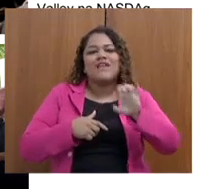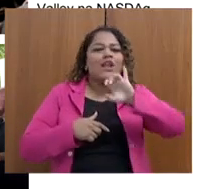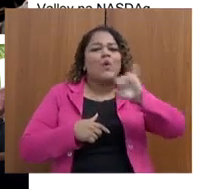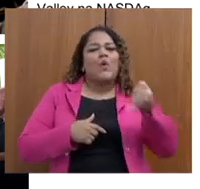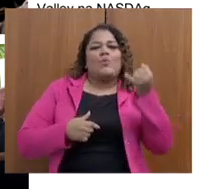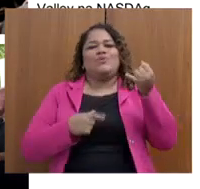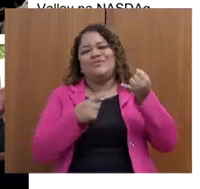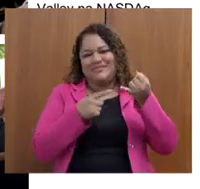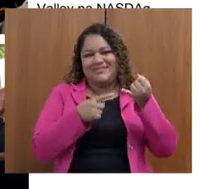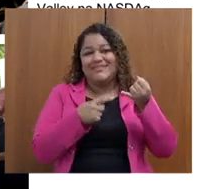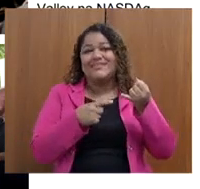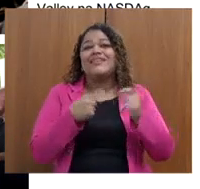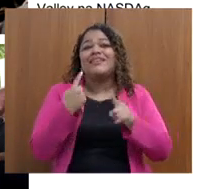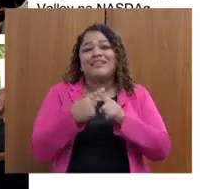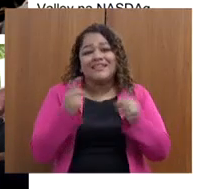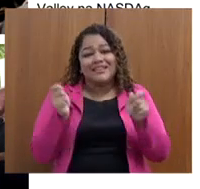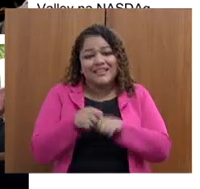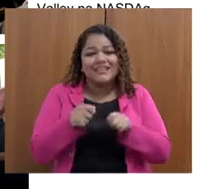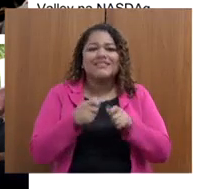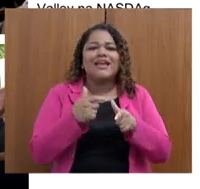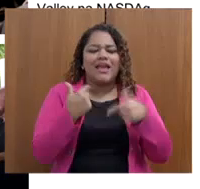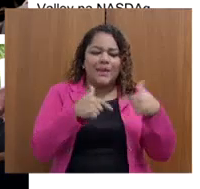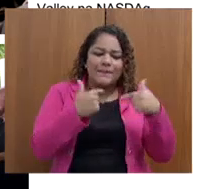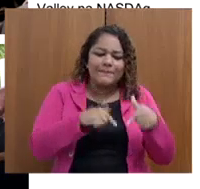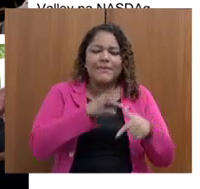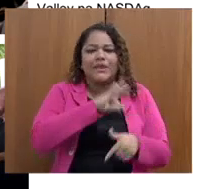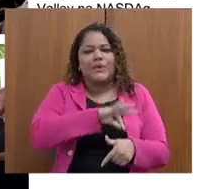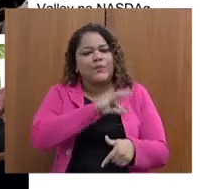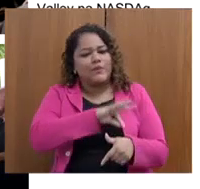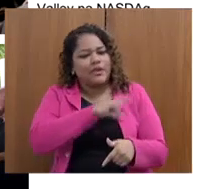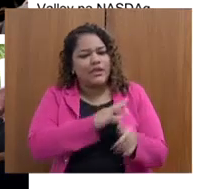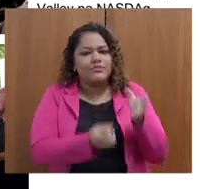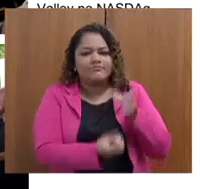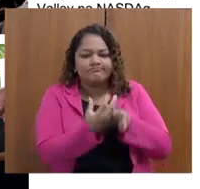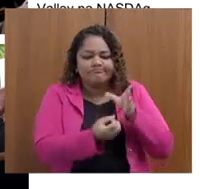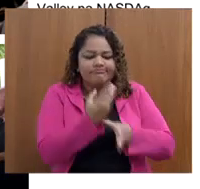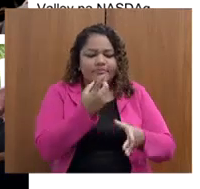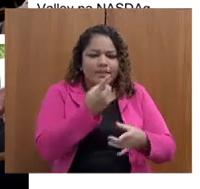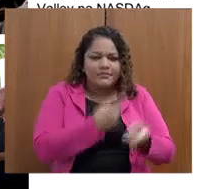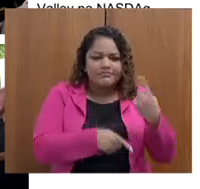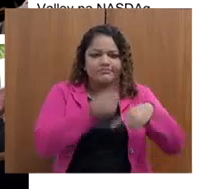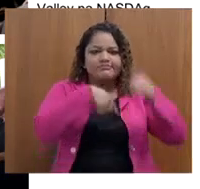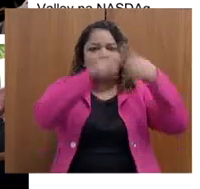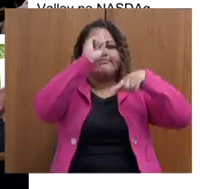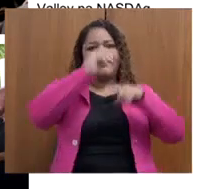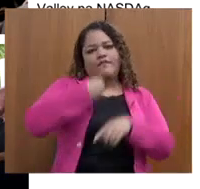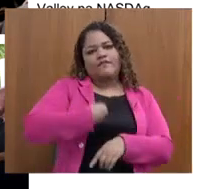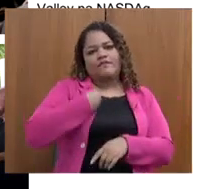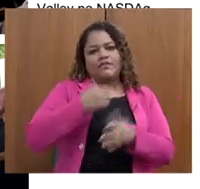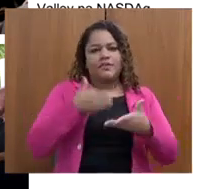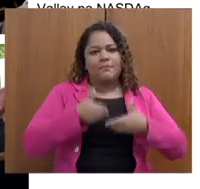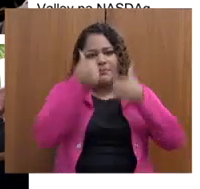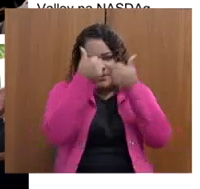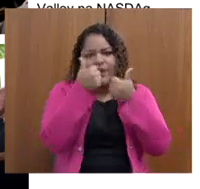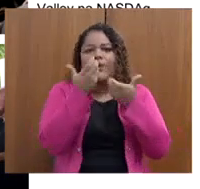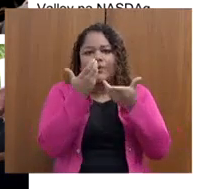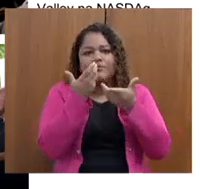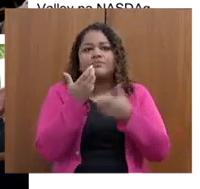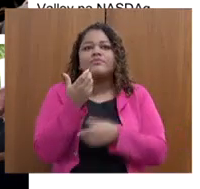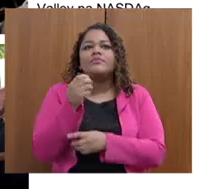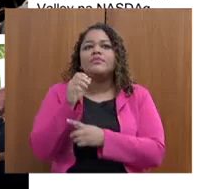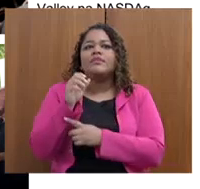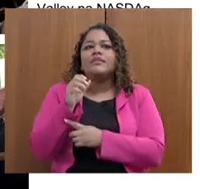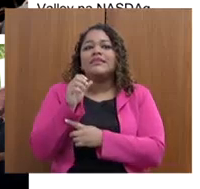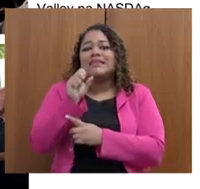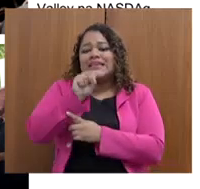e prosperidade nessas regiões e de forma efetiva né só a Sigma já colocou ali